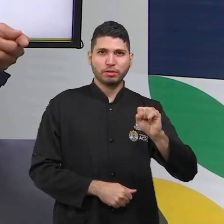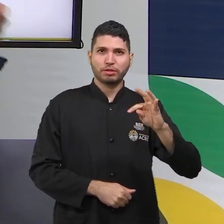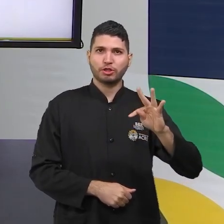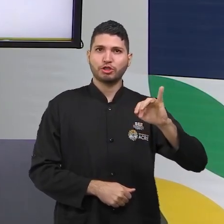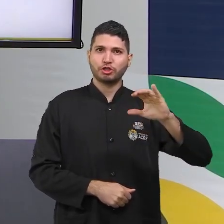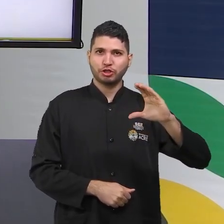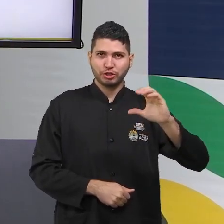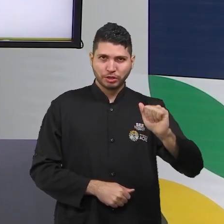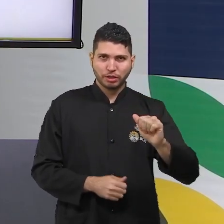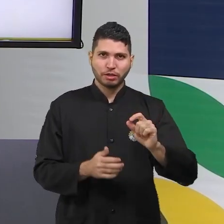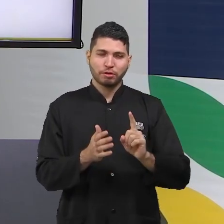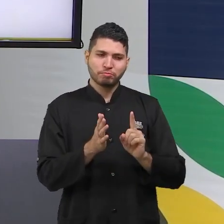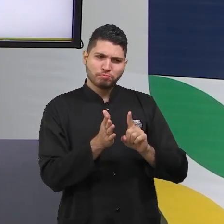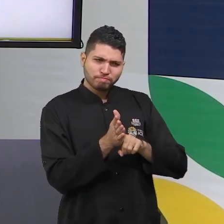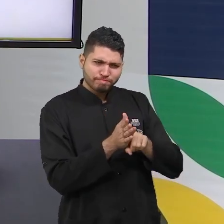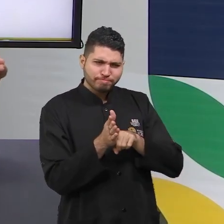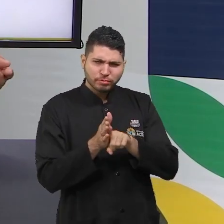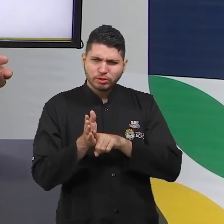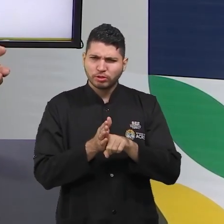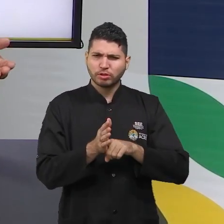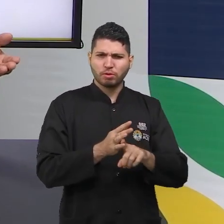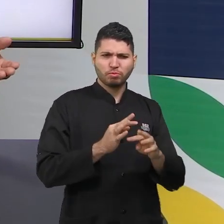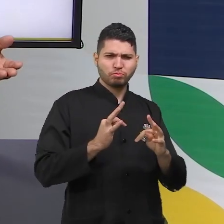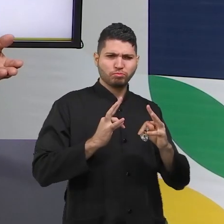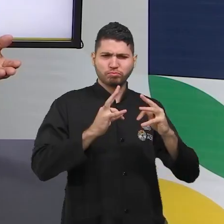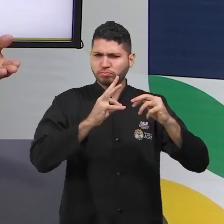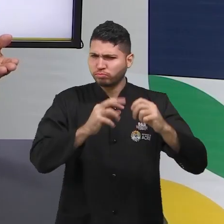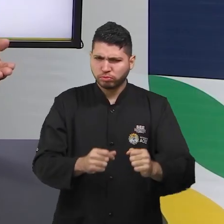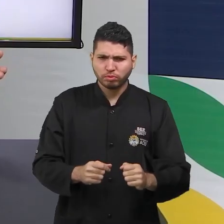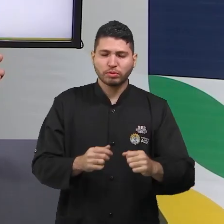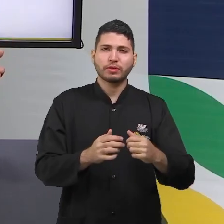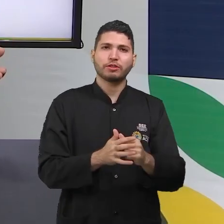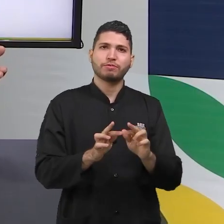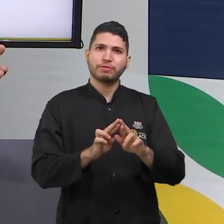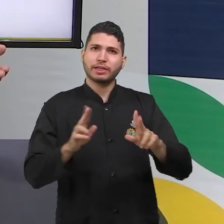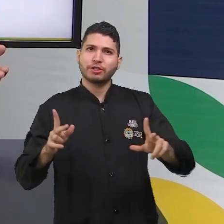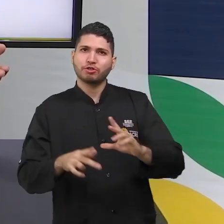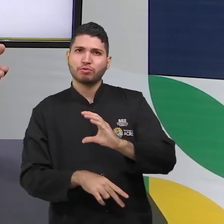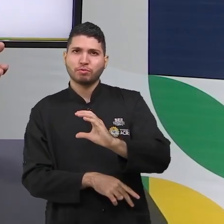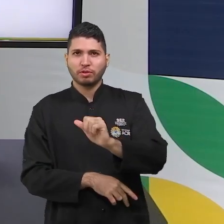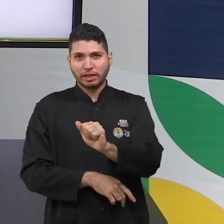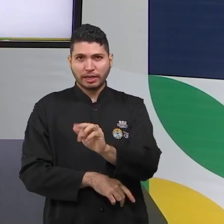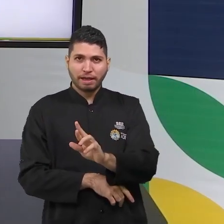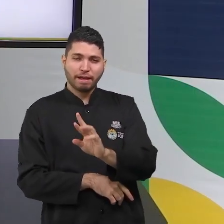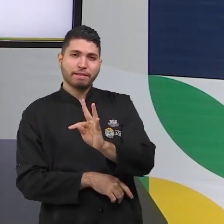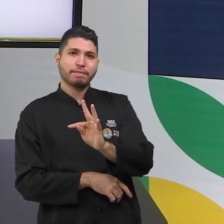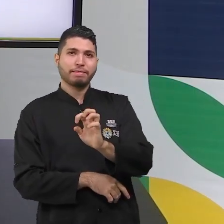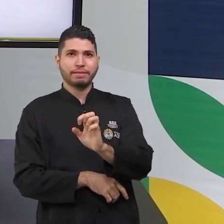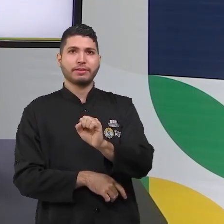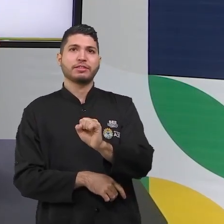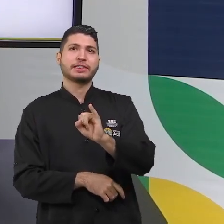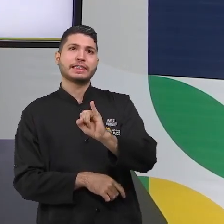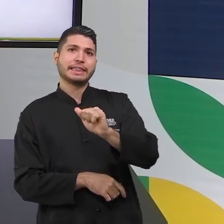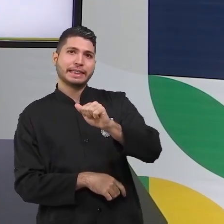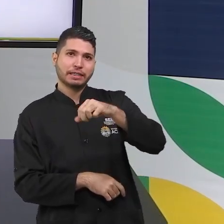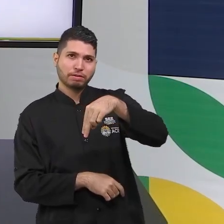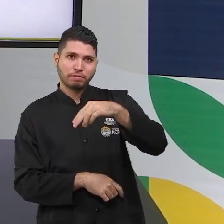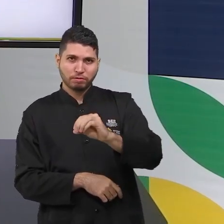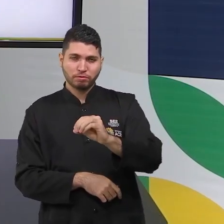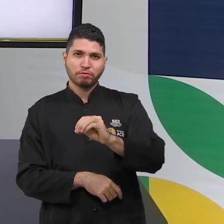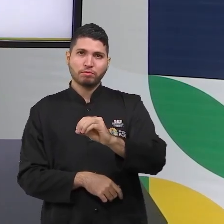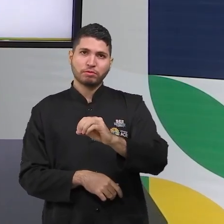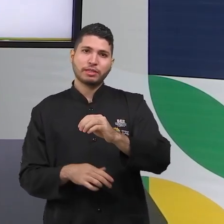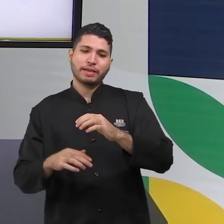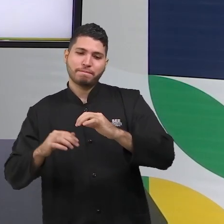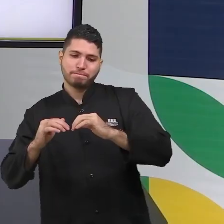todo e não dividir em partes, como nós fazemos no cartesianismo, por exemplo. Então, a visão do todo, muitas vezes, é